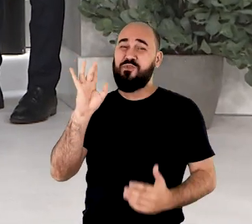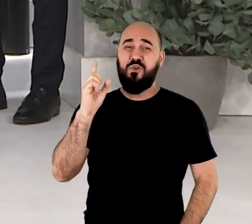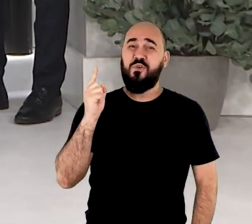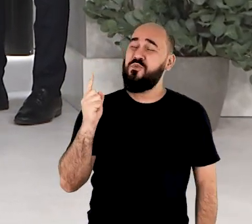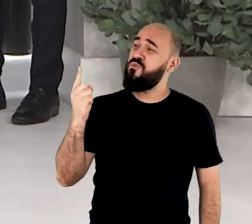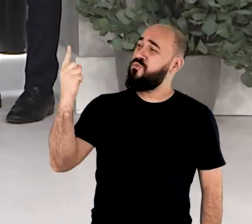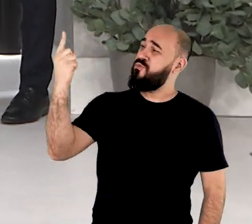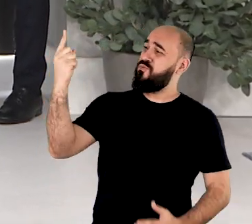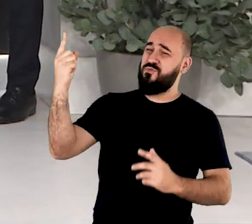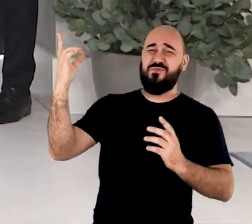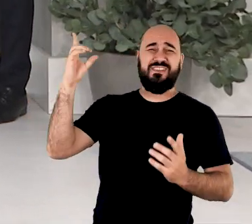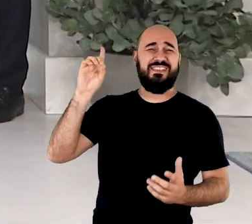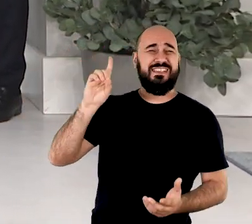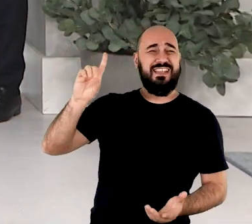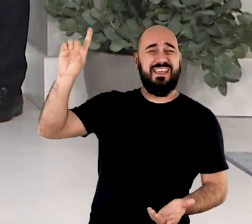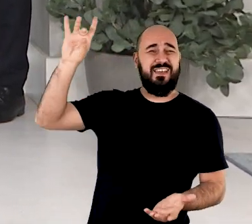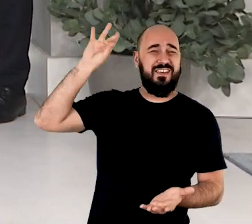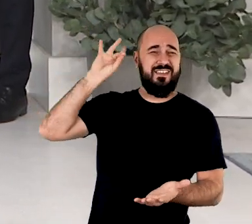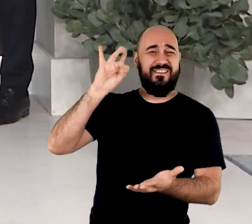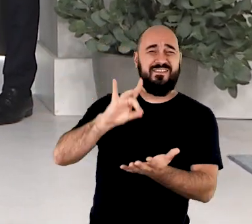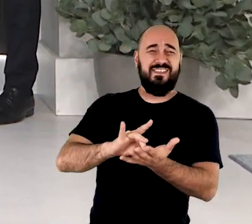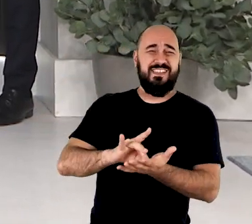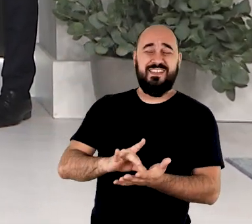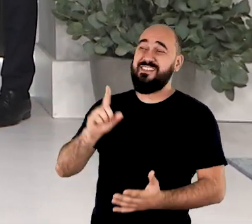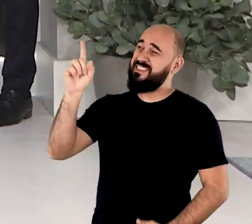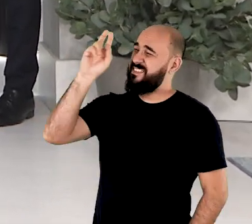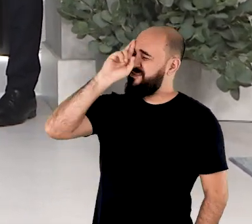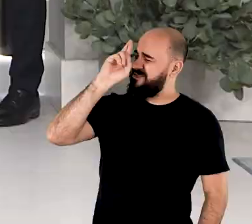és Senhor.